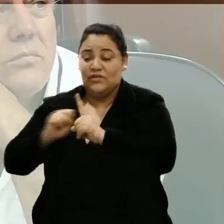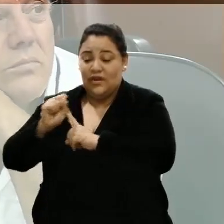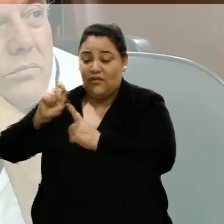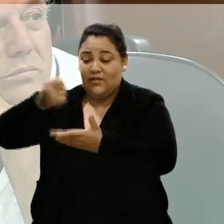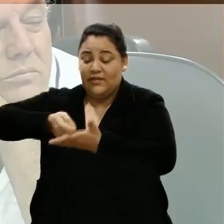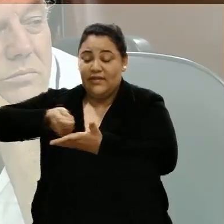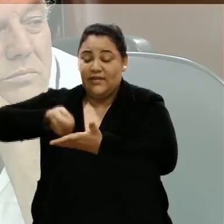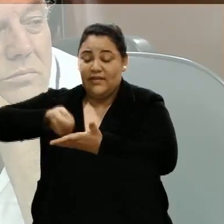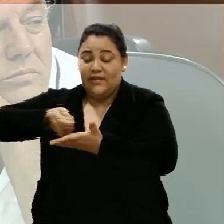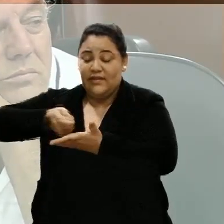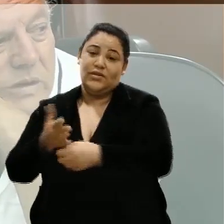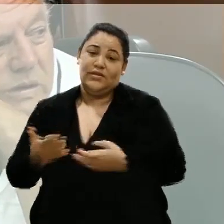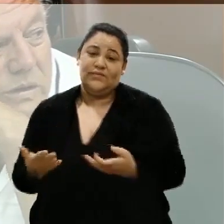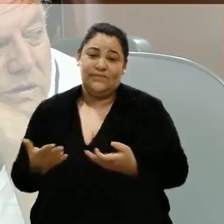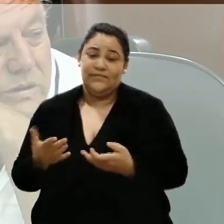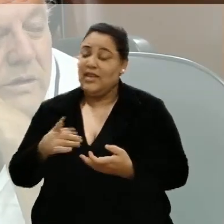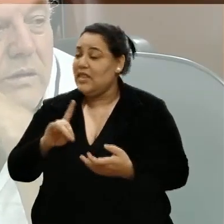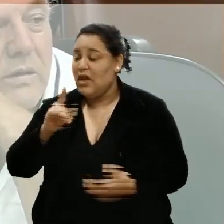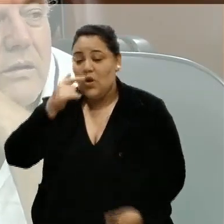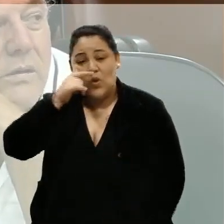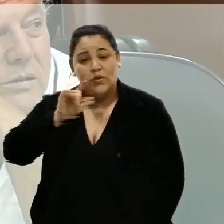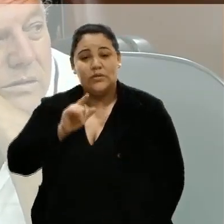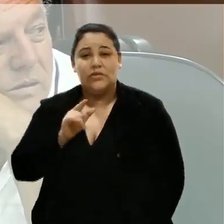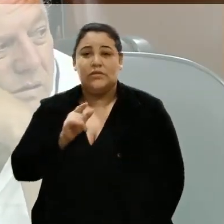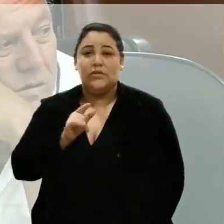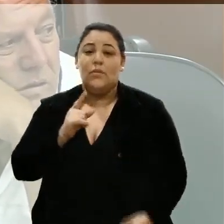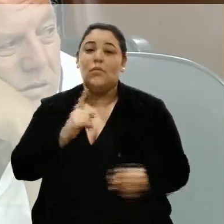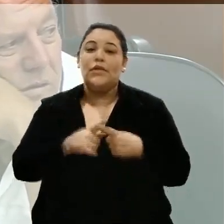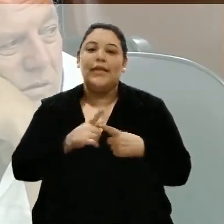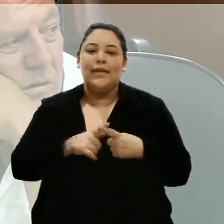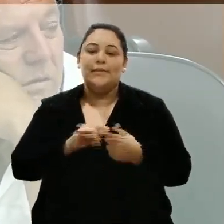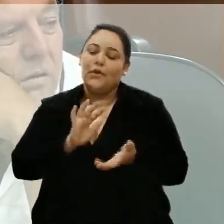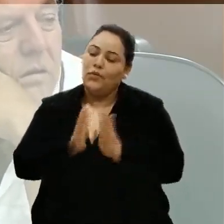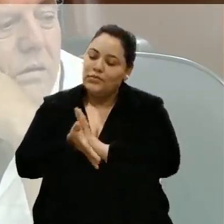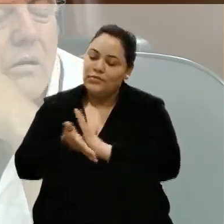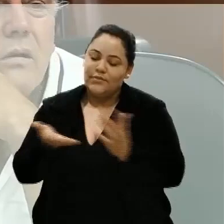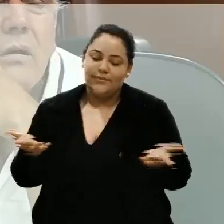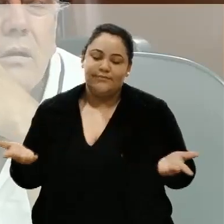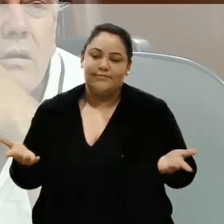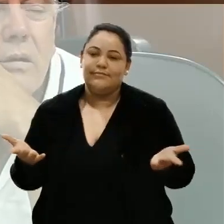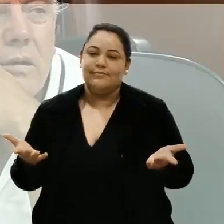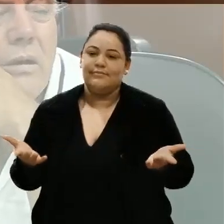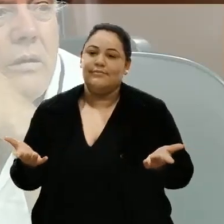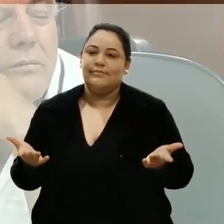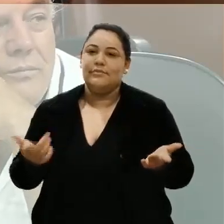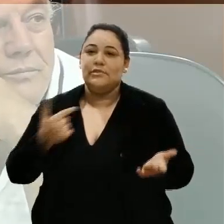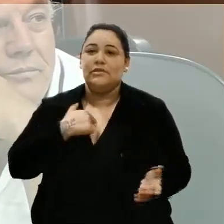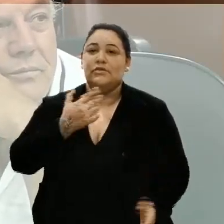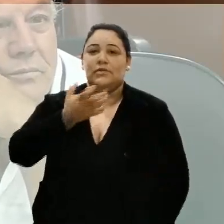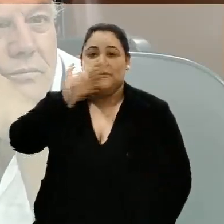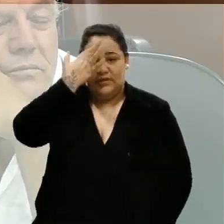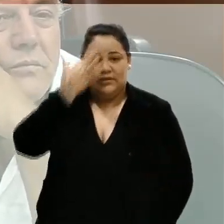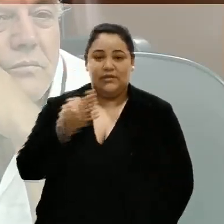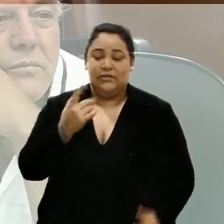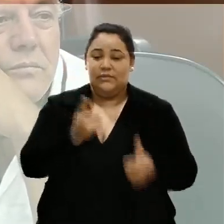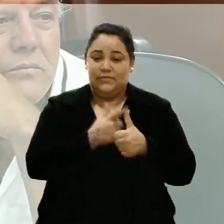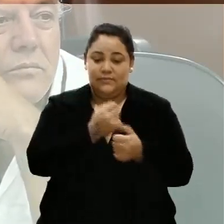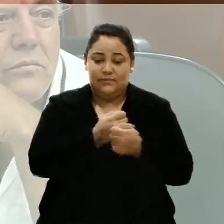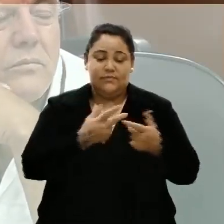ajudar. E não conseguem, por causa do estigma. Então, eu gostaria de entender, nessa minha primeira discussão, para depois